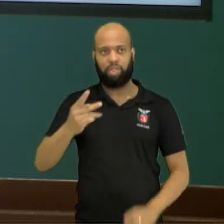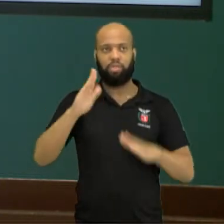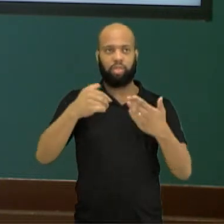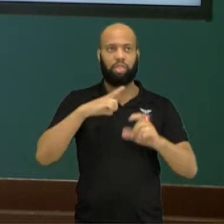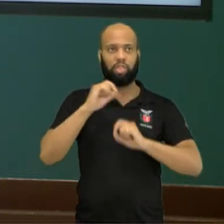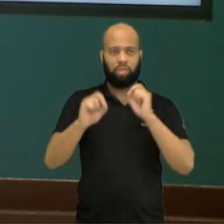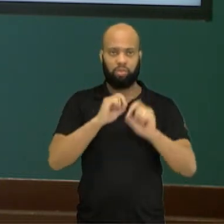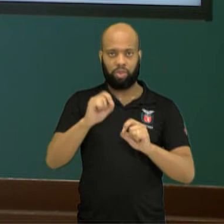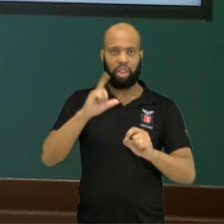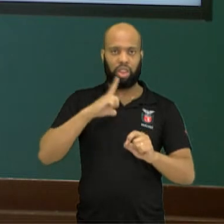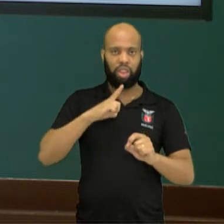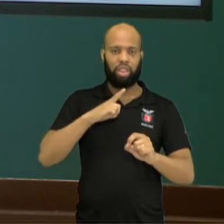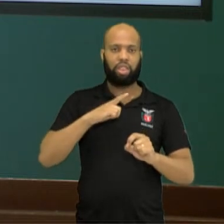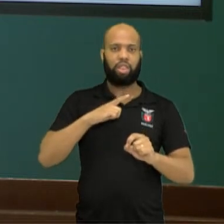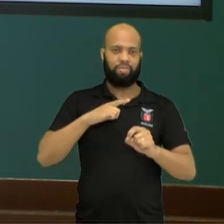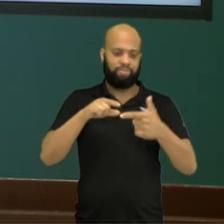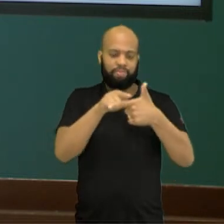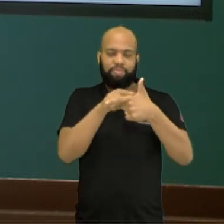2πr.